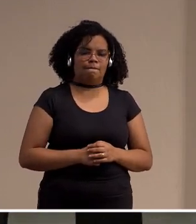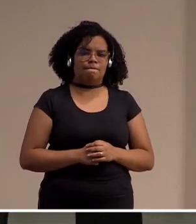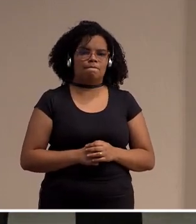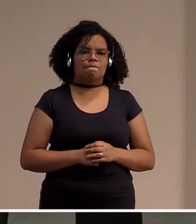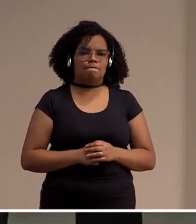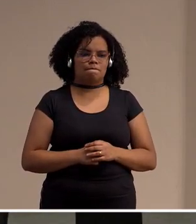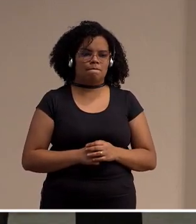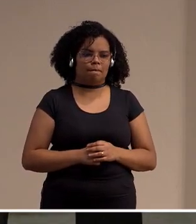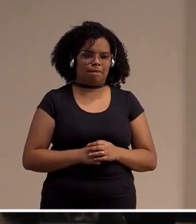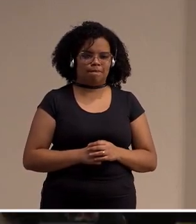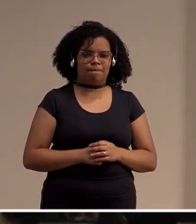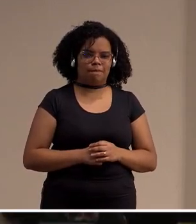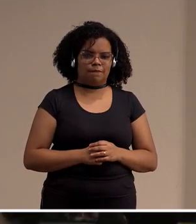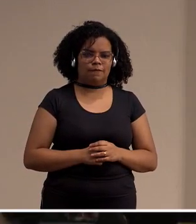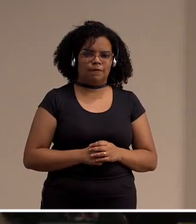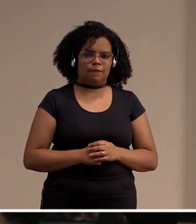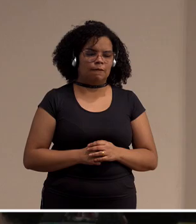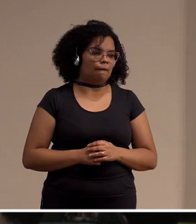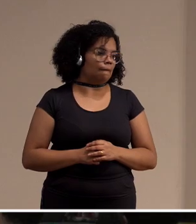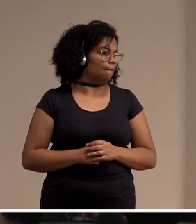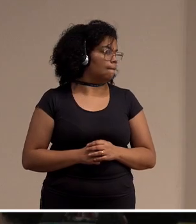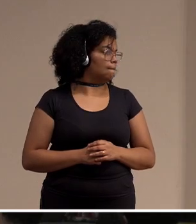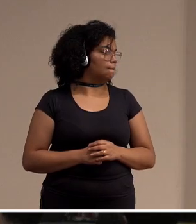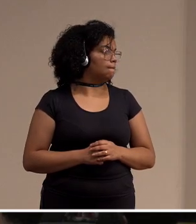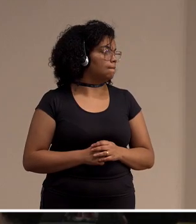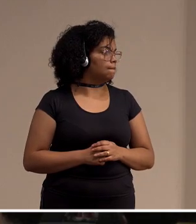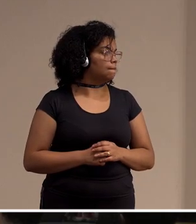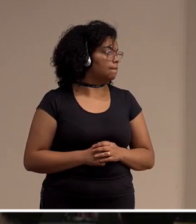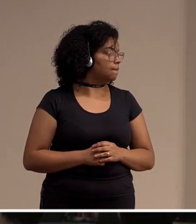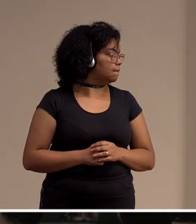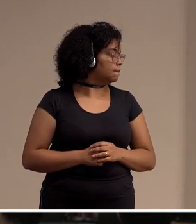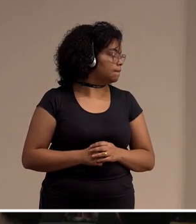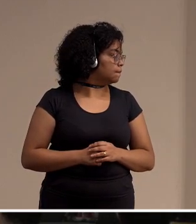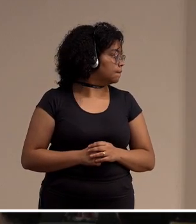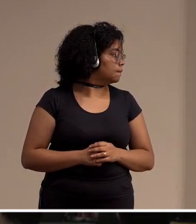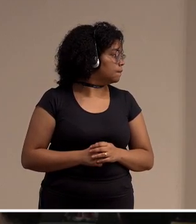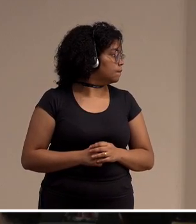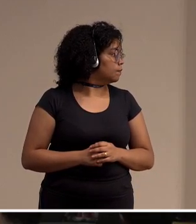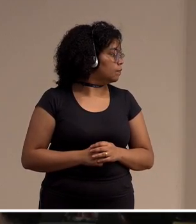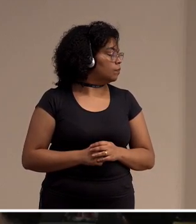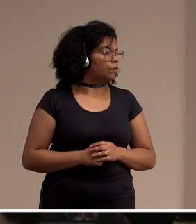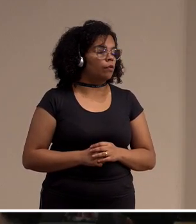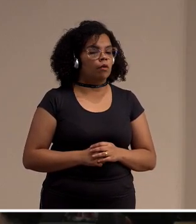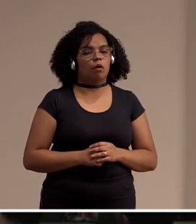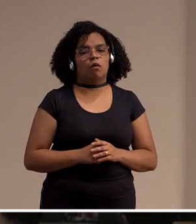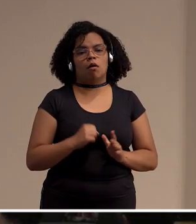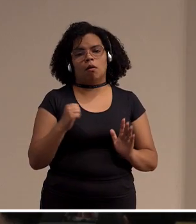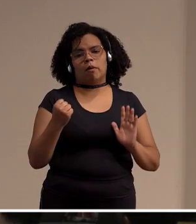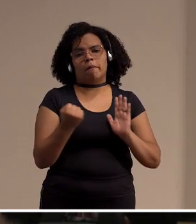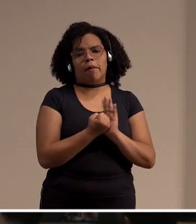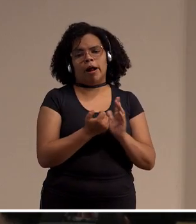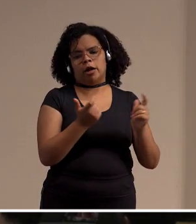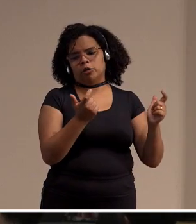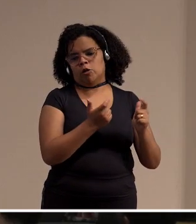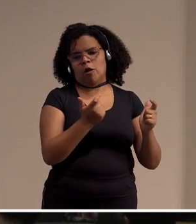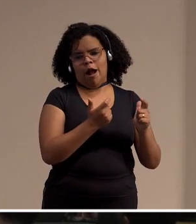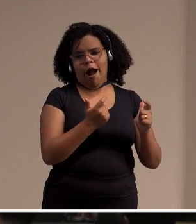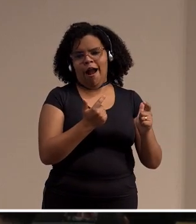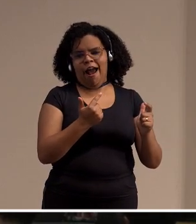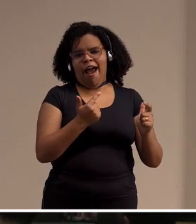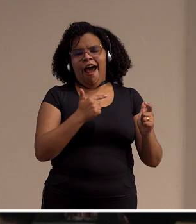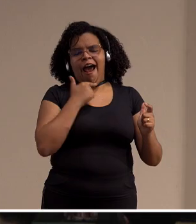não quero morar no lugar feito matadouro. Virou com um substantivo adjetivo de um local que ninguém queria passar